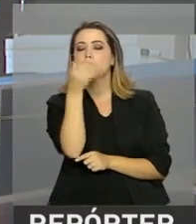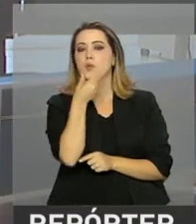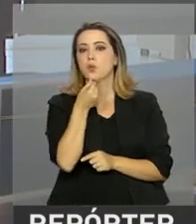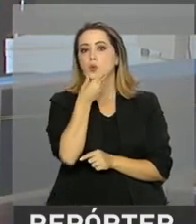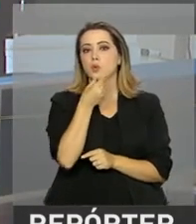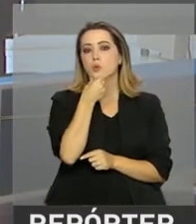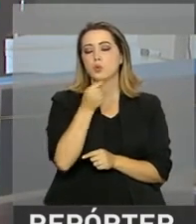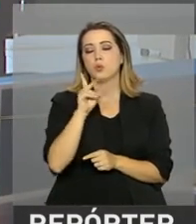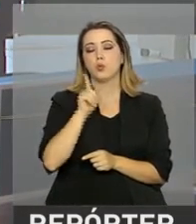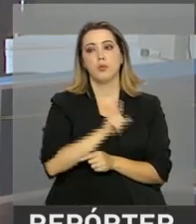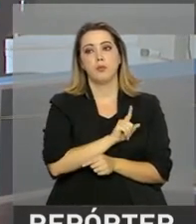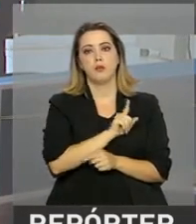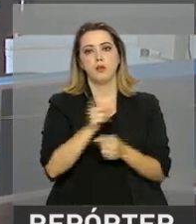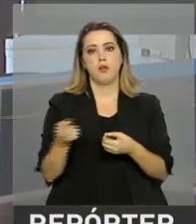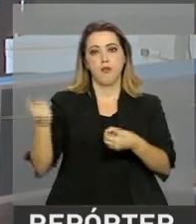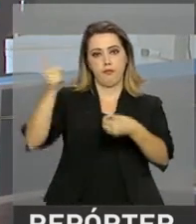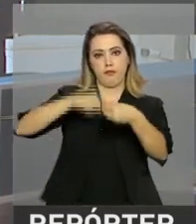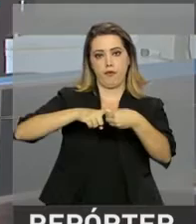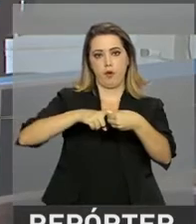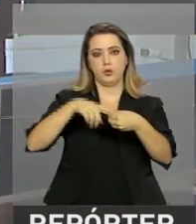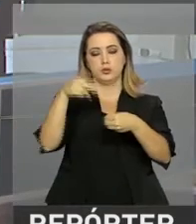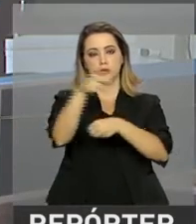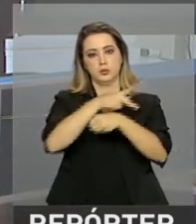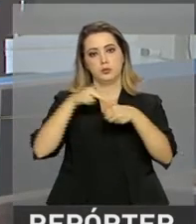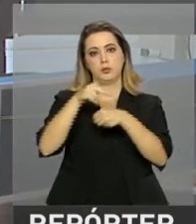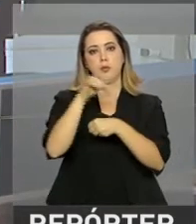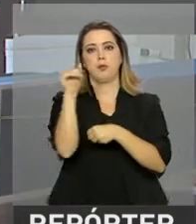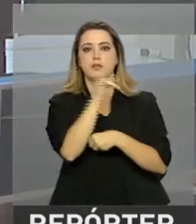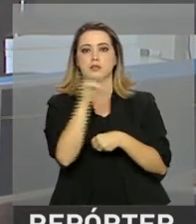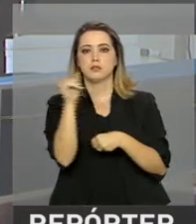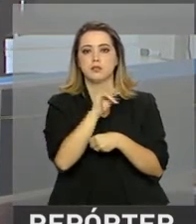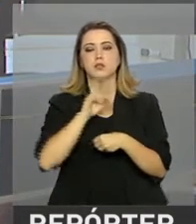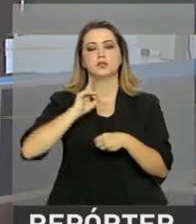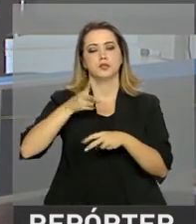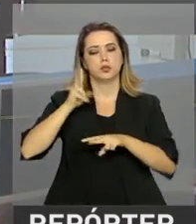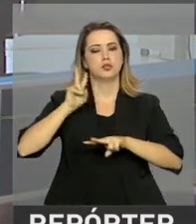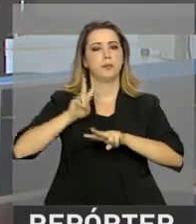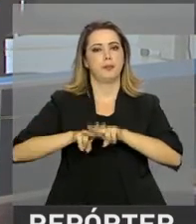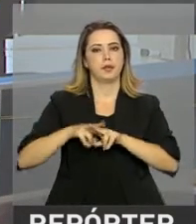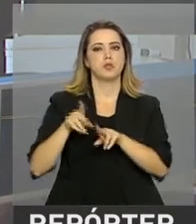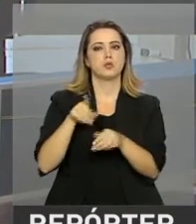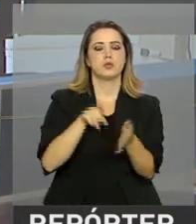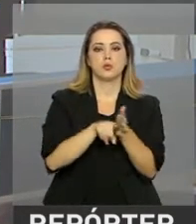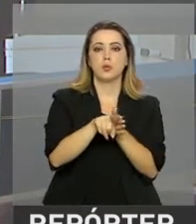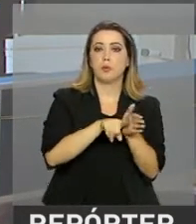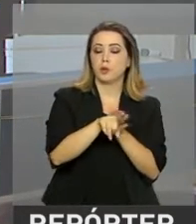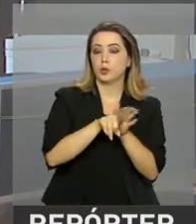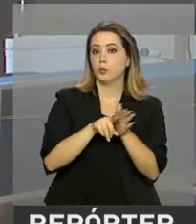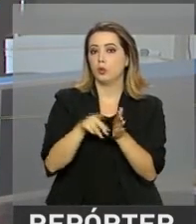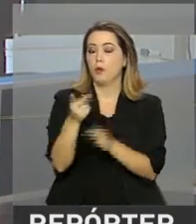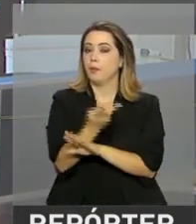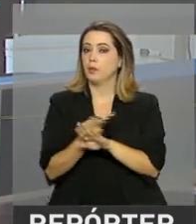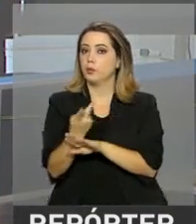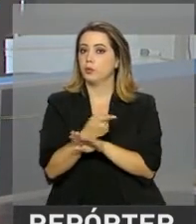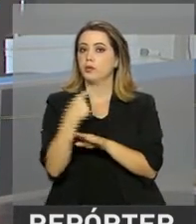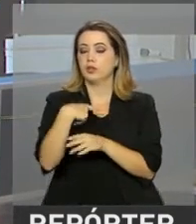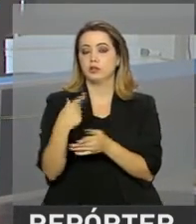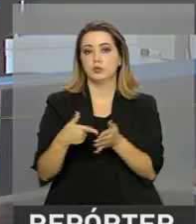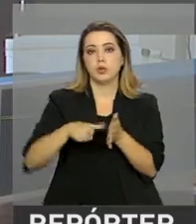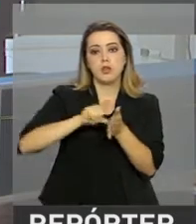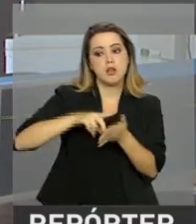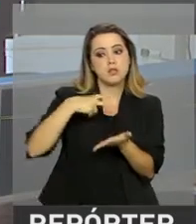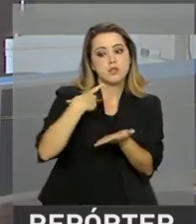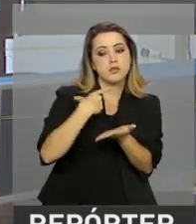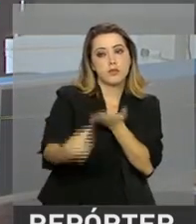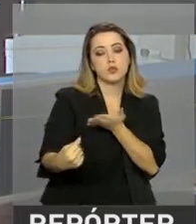pelos crimes de tráfico de drogas, porte ilegal de arma, roubo qualificado e estelionato. O italiano havia fugido do país dele e